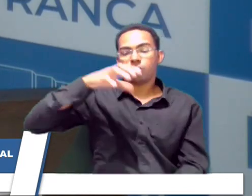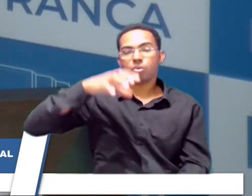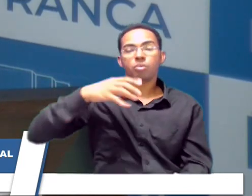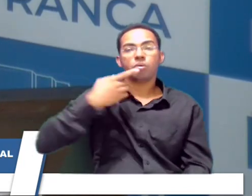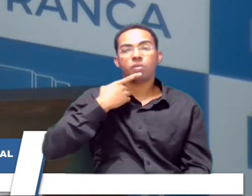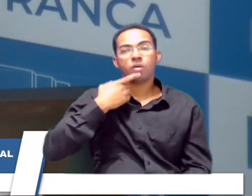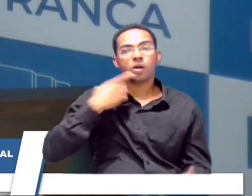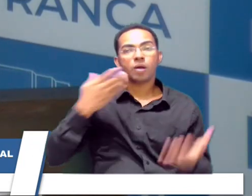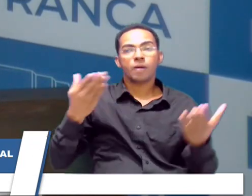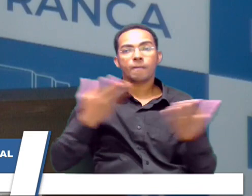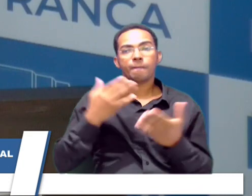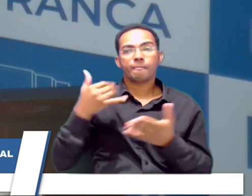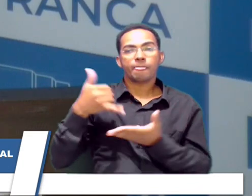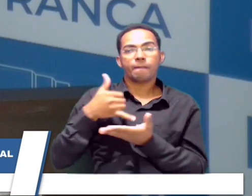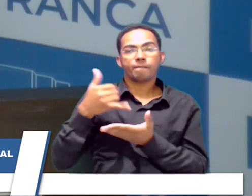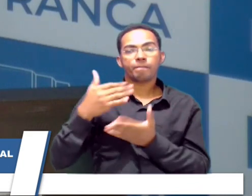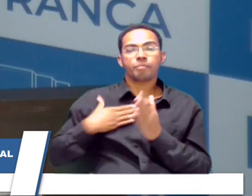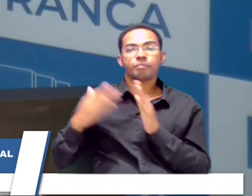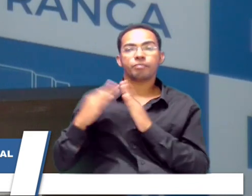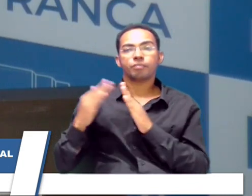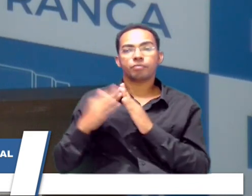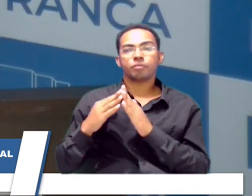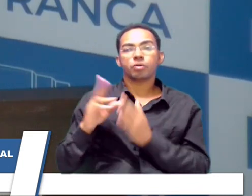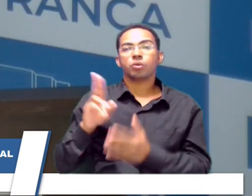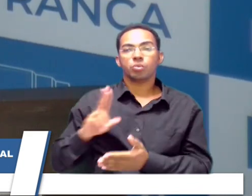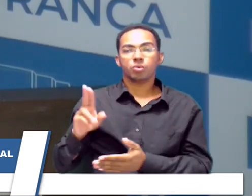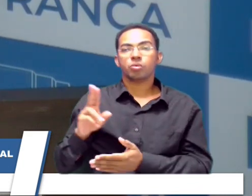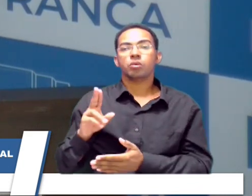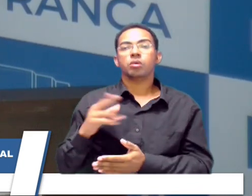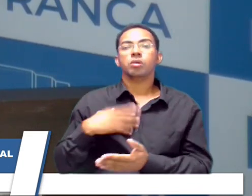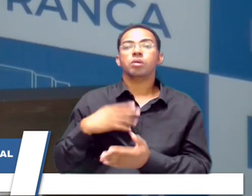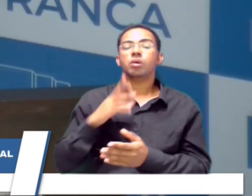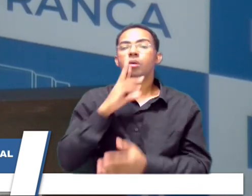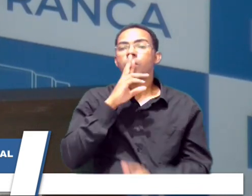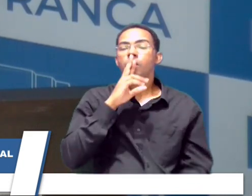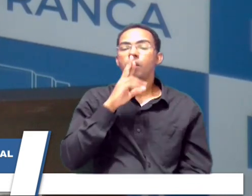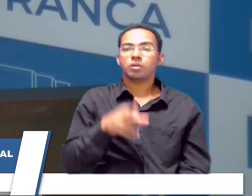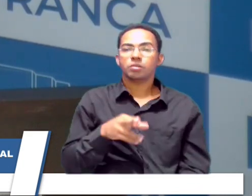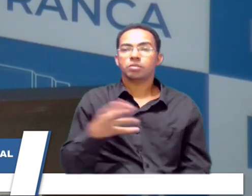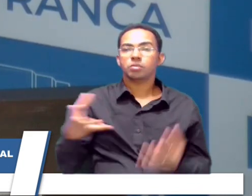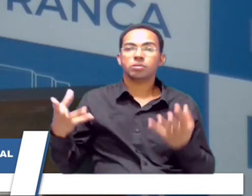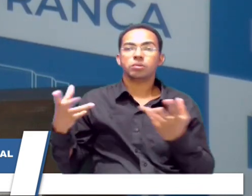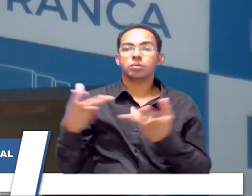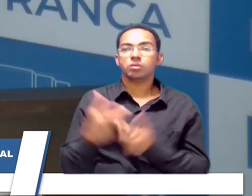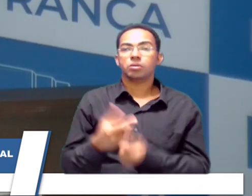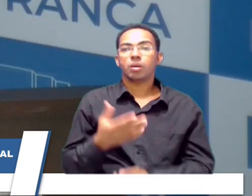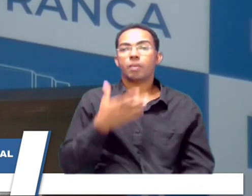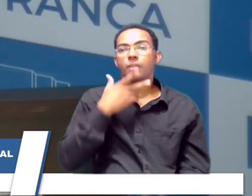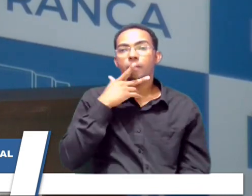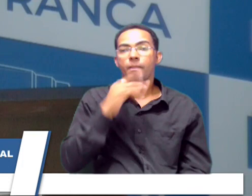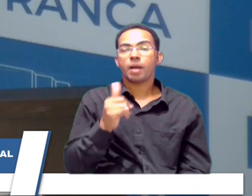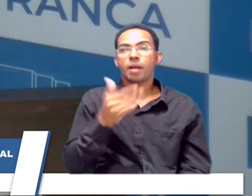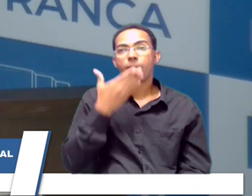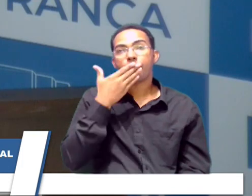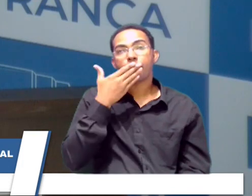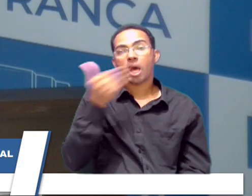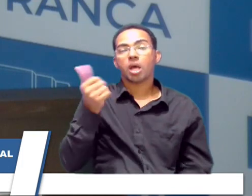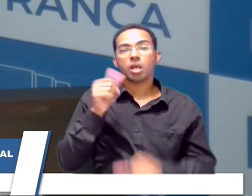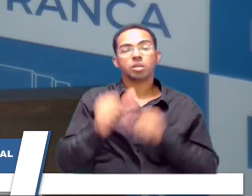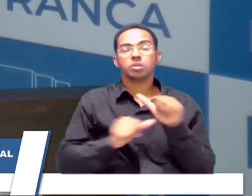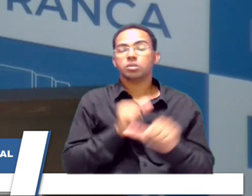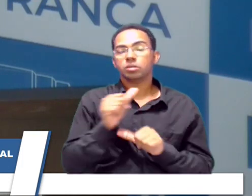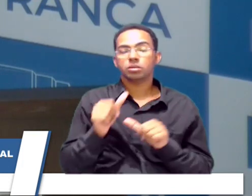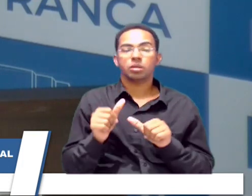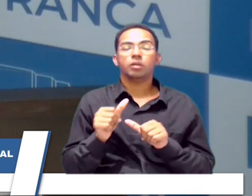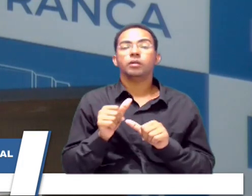eu levei o óleo para minha casa, meu pai faz uso do óleo, teve um diagnóstico, a qualidade de vida do meu pai mudou muito.